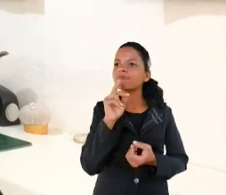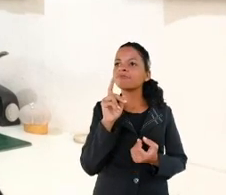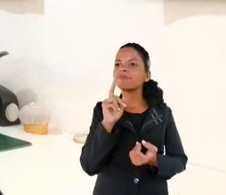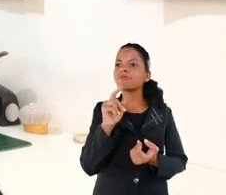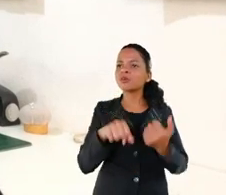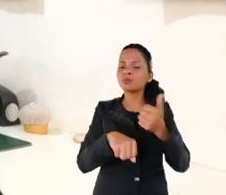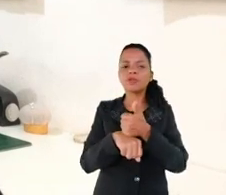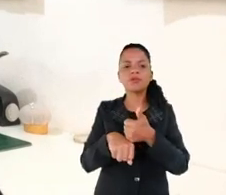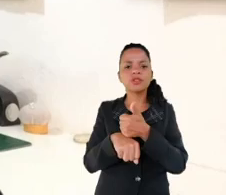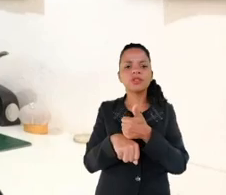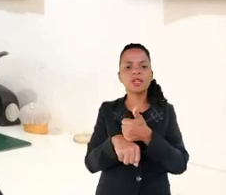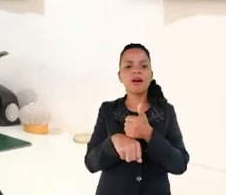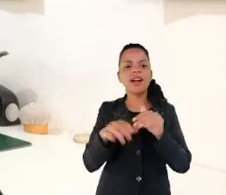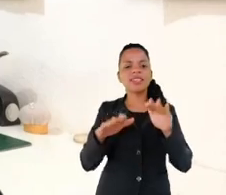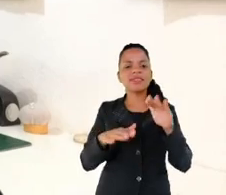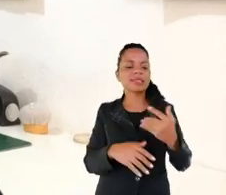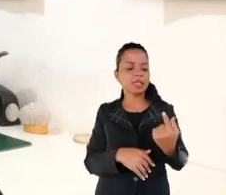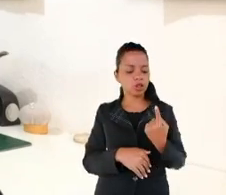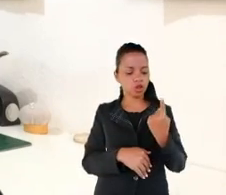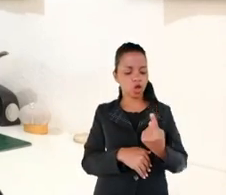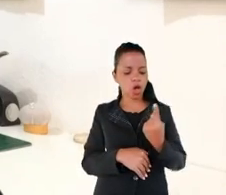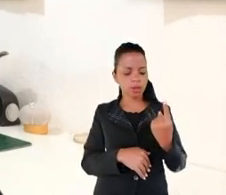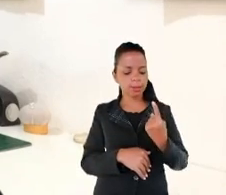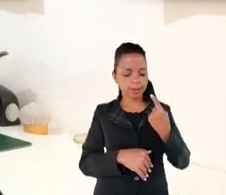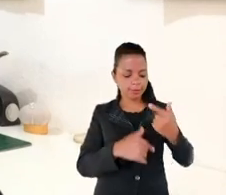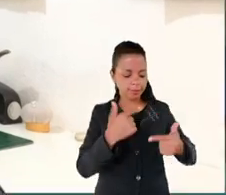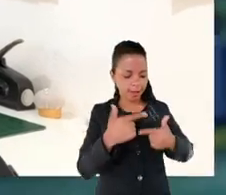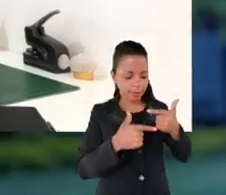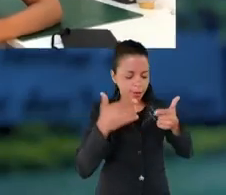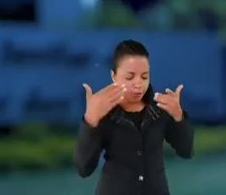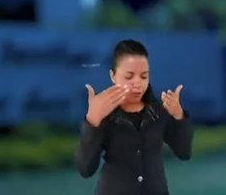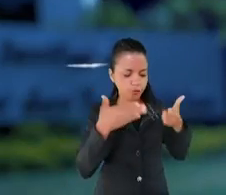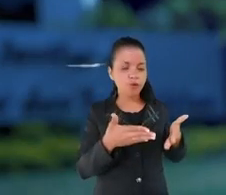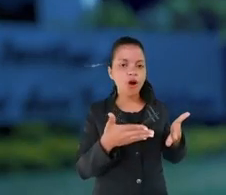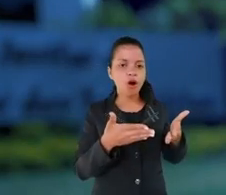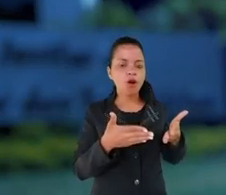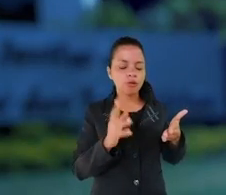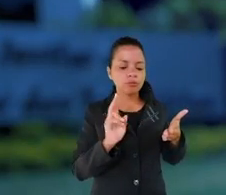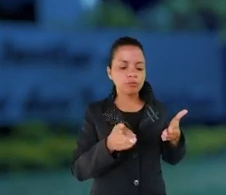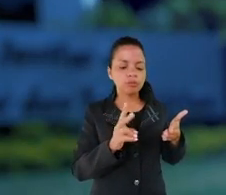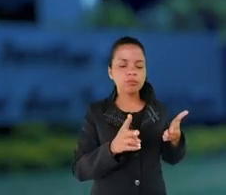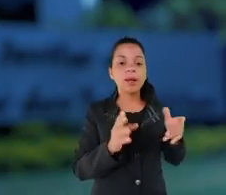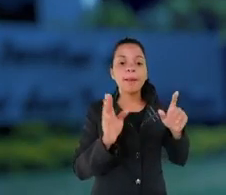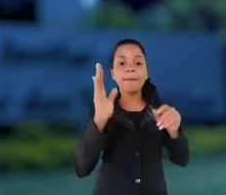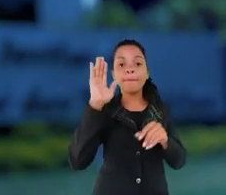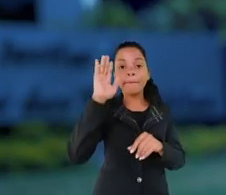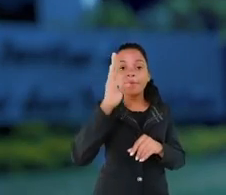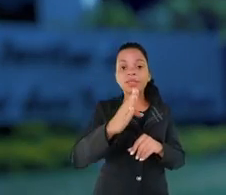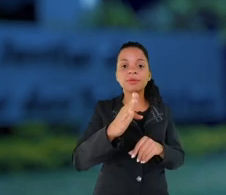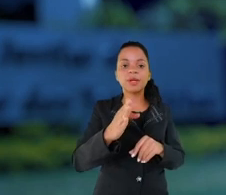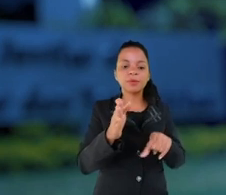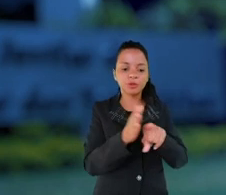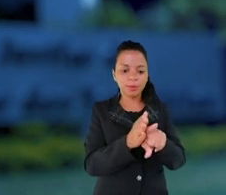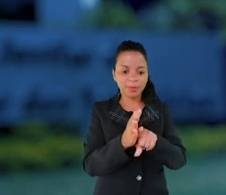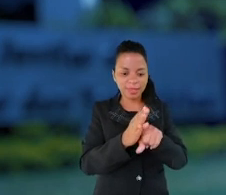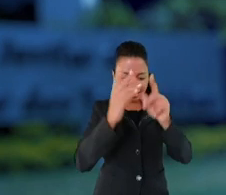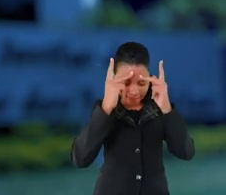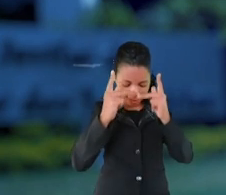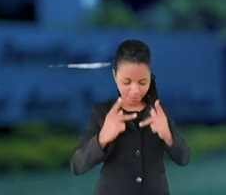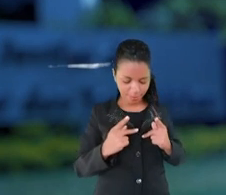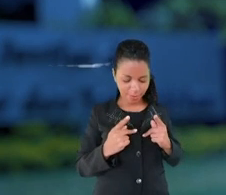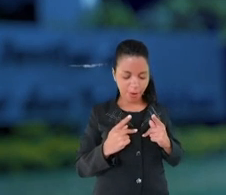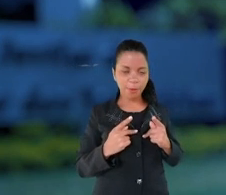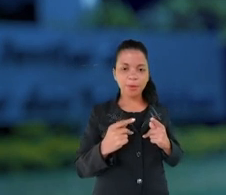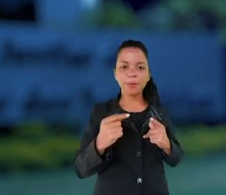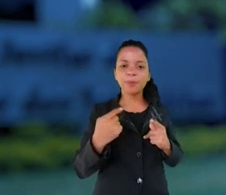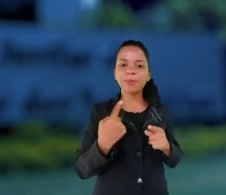no seu ateliê, você está produzindo sozinha o tempo inteiro, principalmente numa pesquisa que pesquisa o porque aí sou eu, mais meu ateliê,